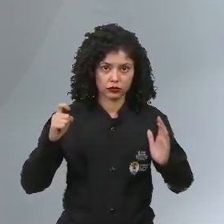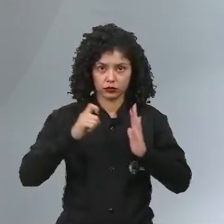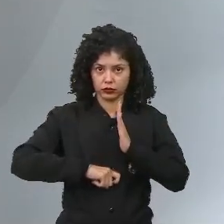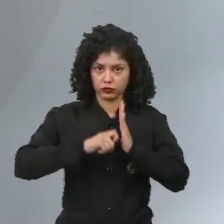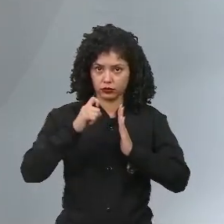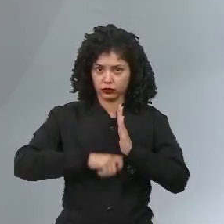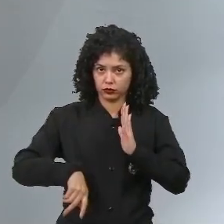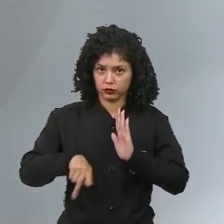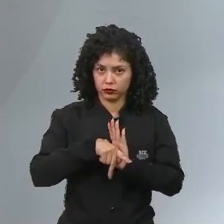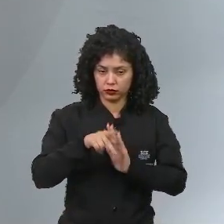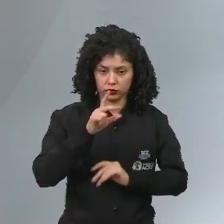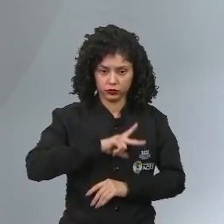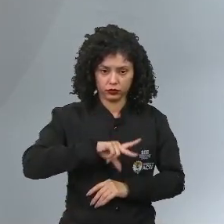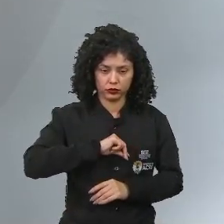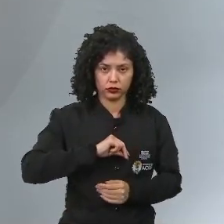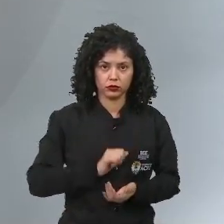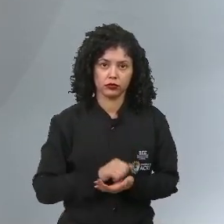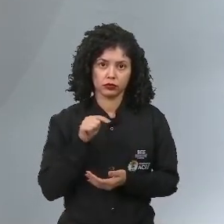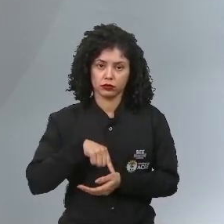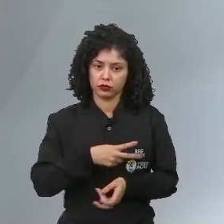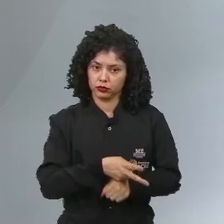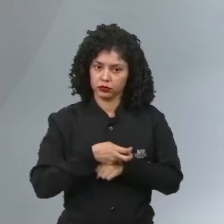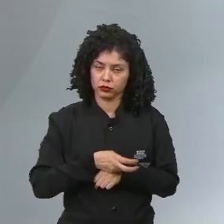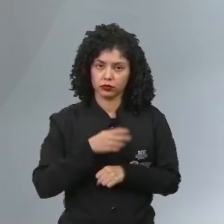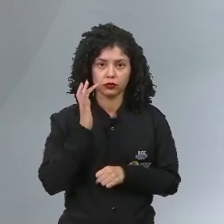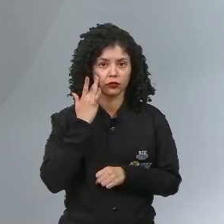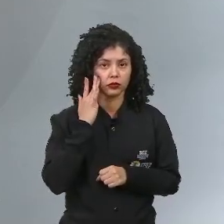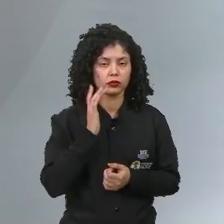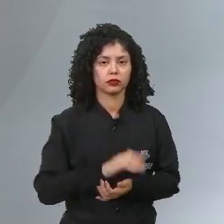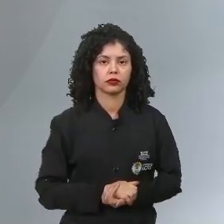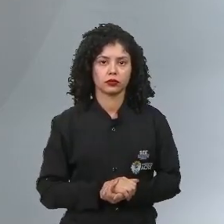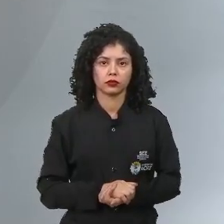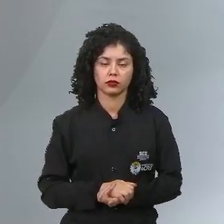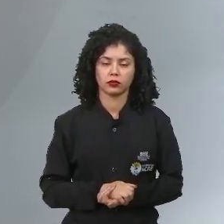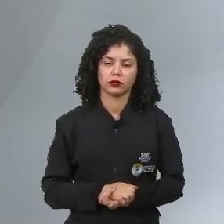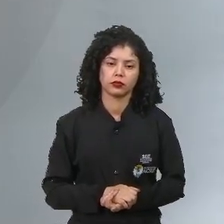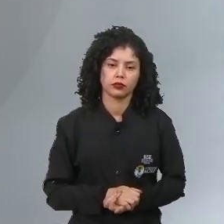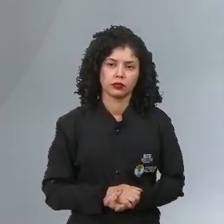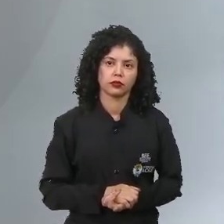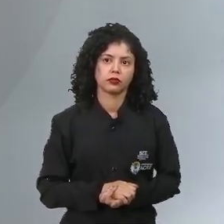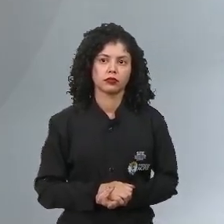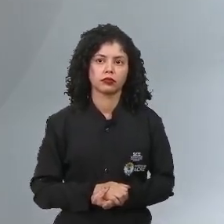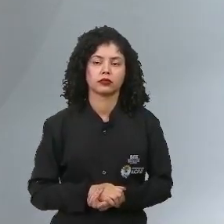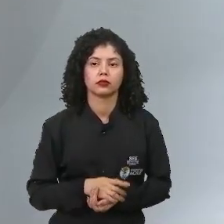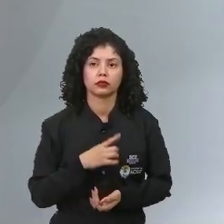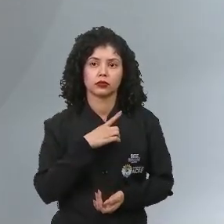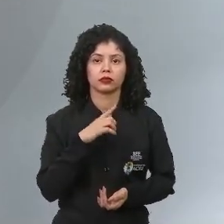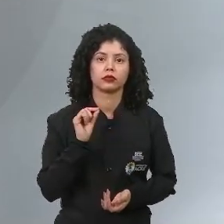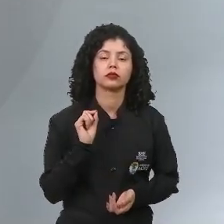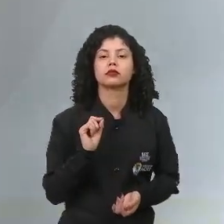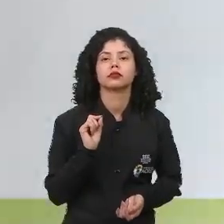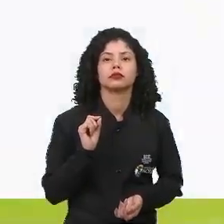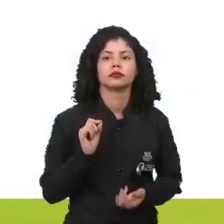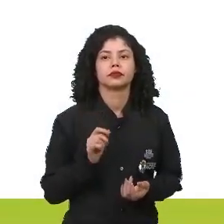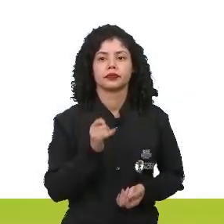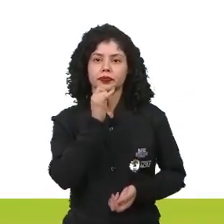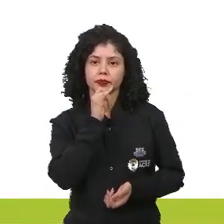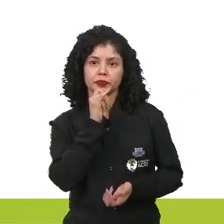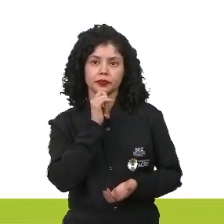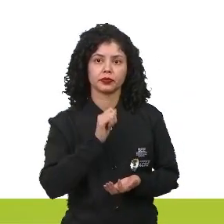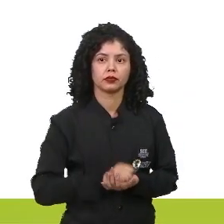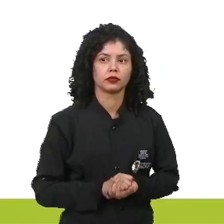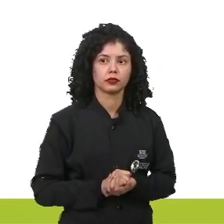cobrados pela coroa portuguesa sobre a extração do ouro. Tá? Aí, nesse caso, a gente tem aqui, por